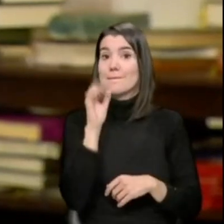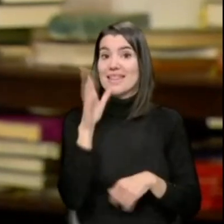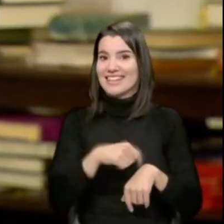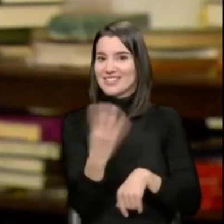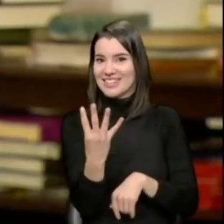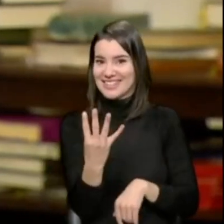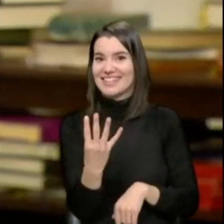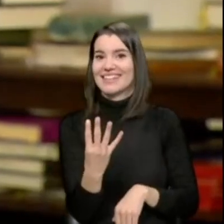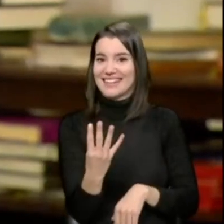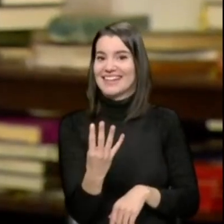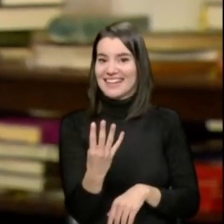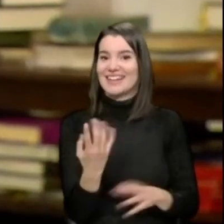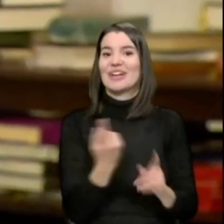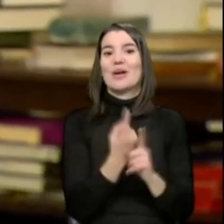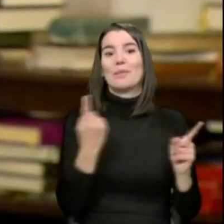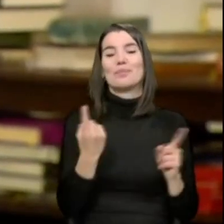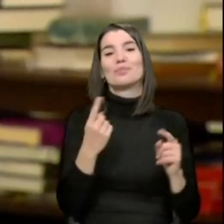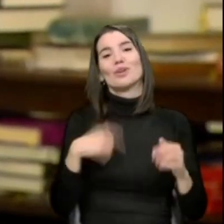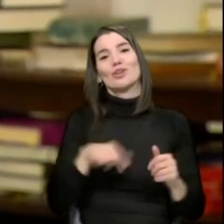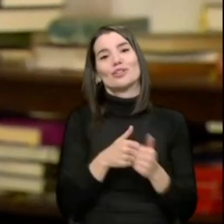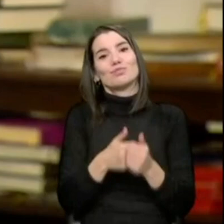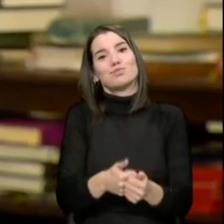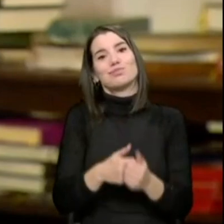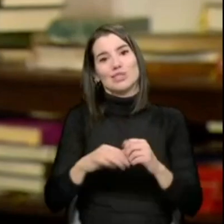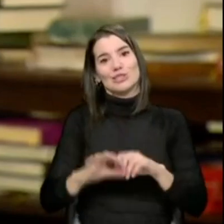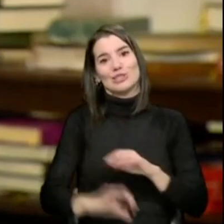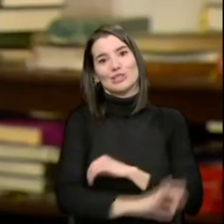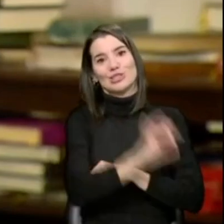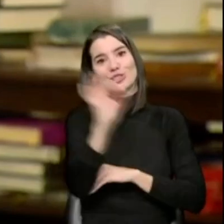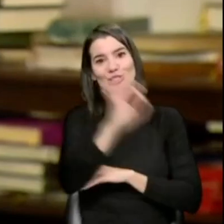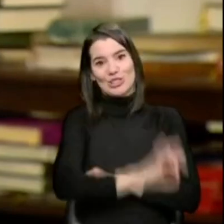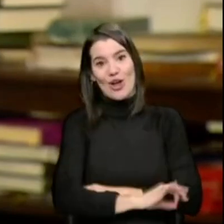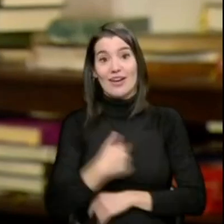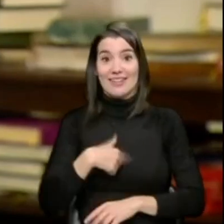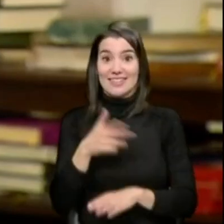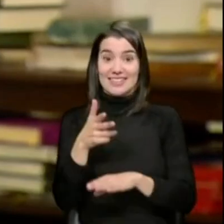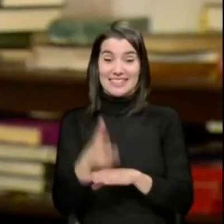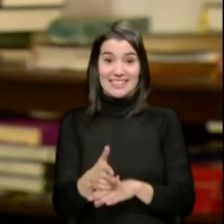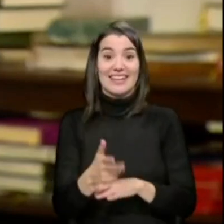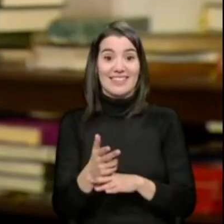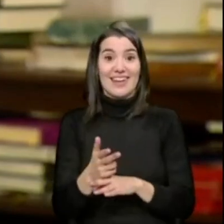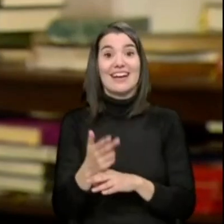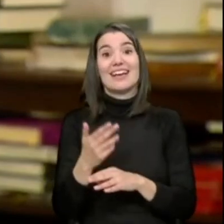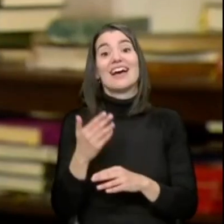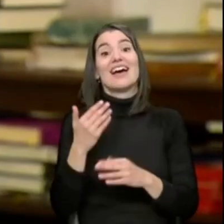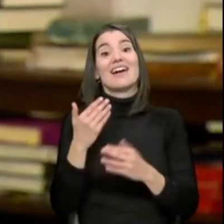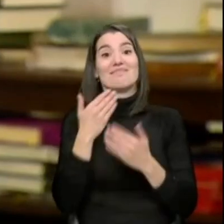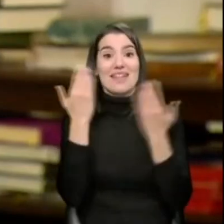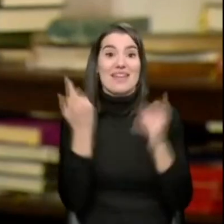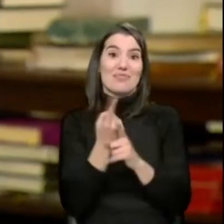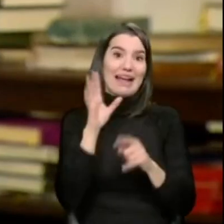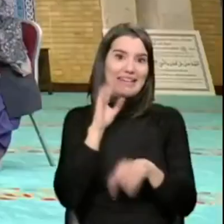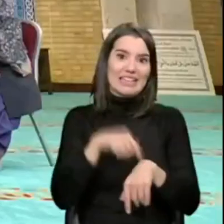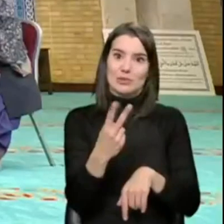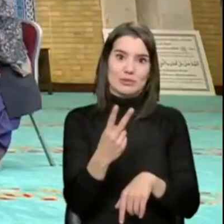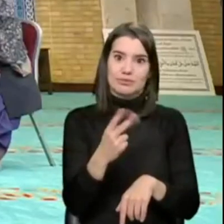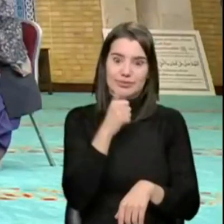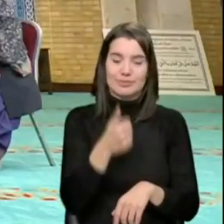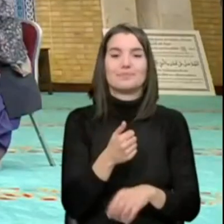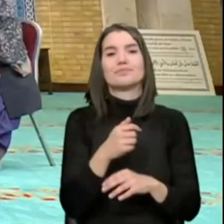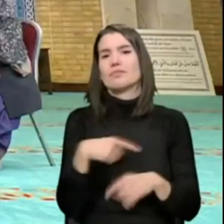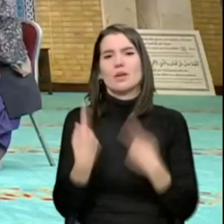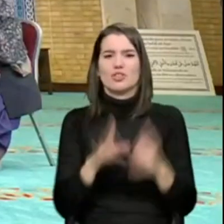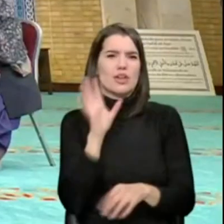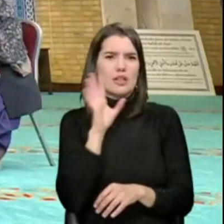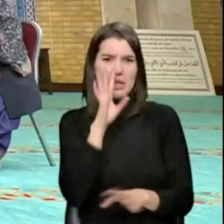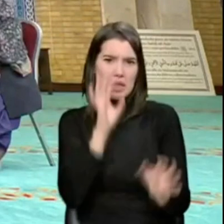isso. Porque nós seguimos o sol, o conceito do sol. Nós estamos a gravar de manhã porque às 2 da tarde... Às 2 da tarde já. E depois durante a tarde é